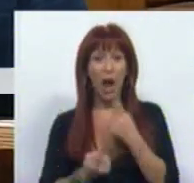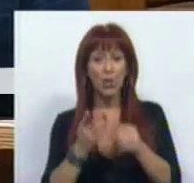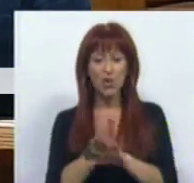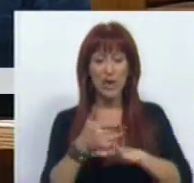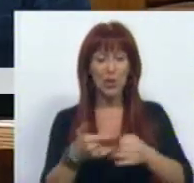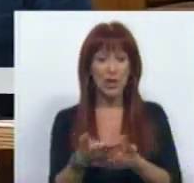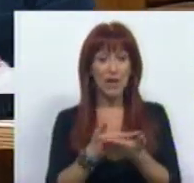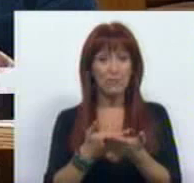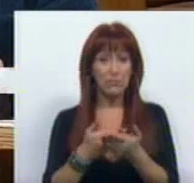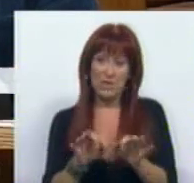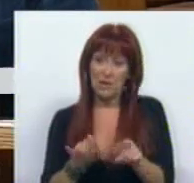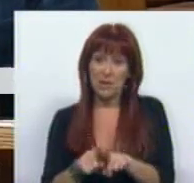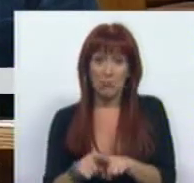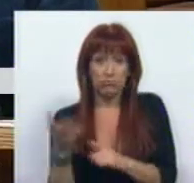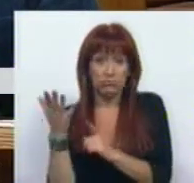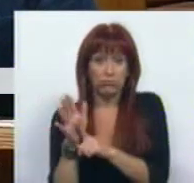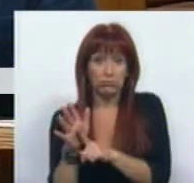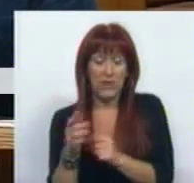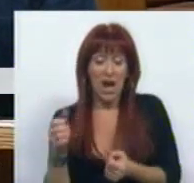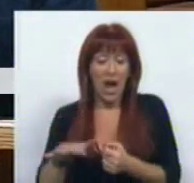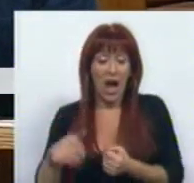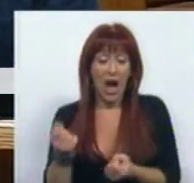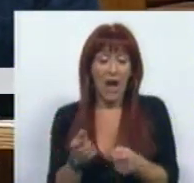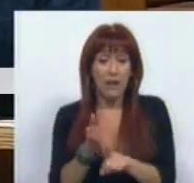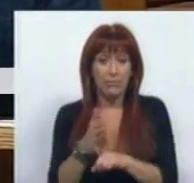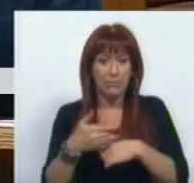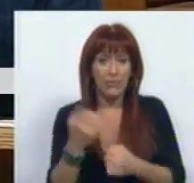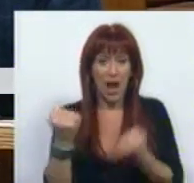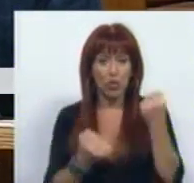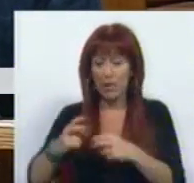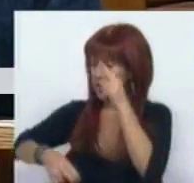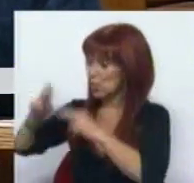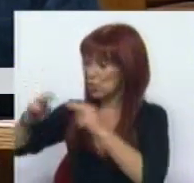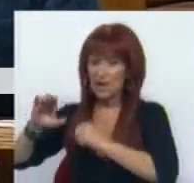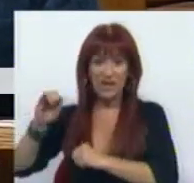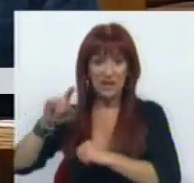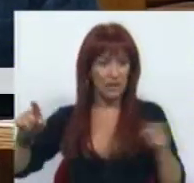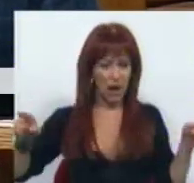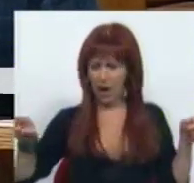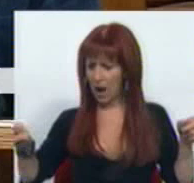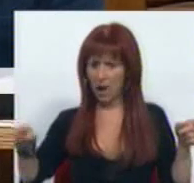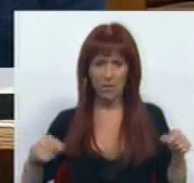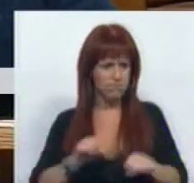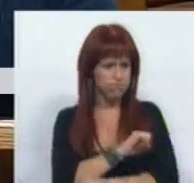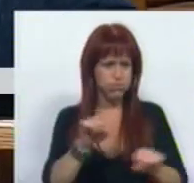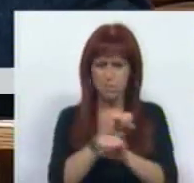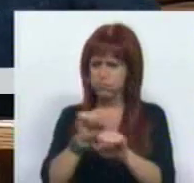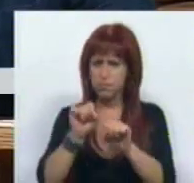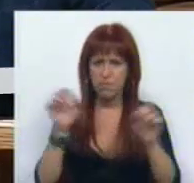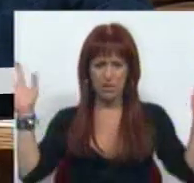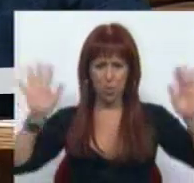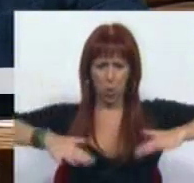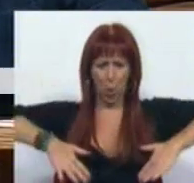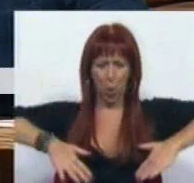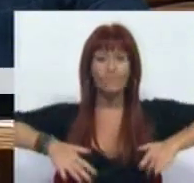setores económicos, como são o caso do ramo automóvel e da construção civil, já se encontram à beira da implosão.